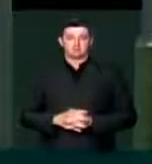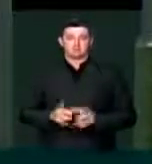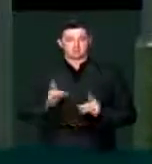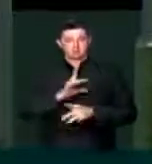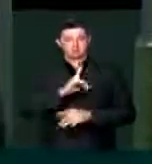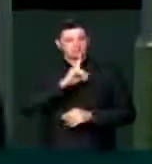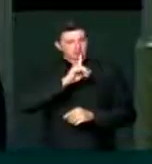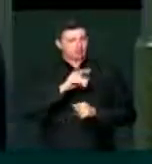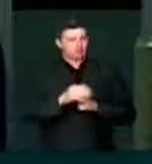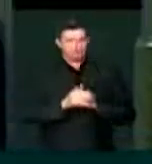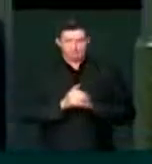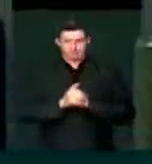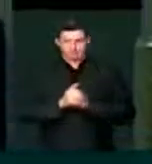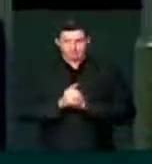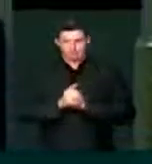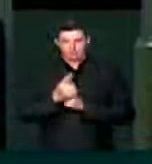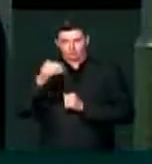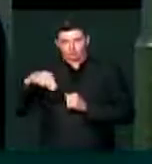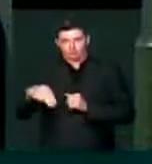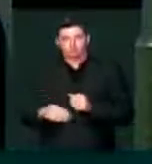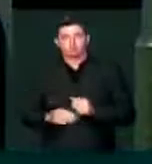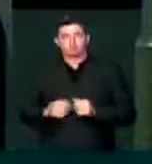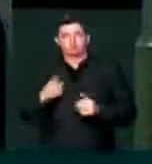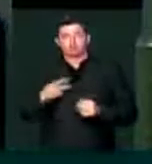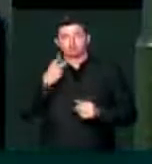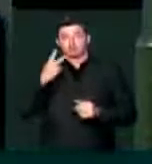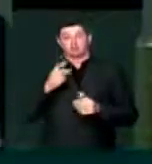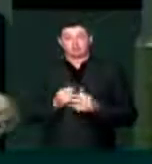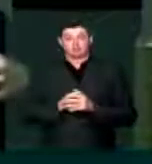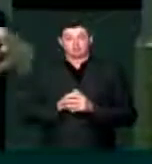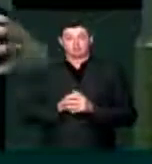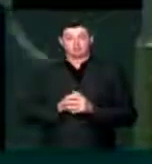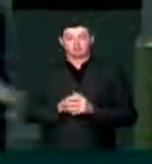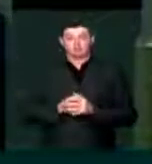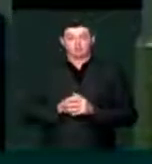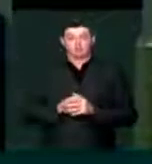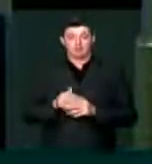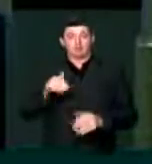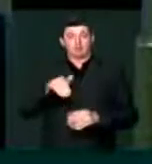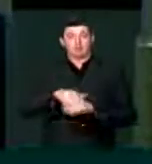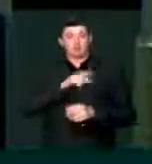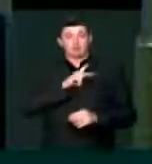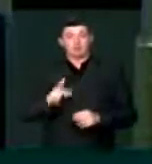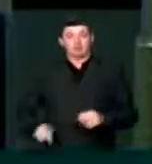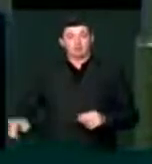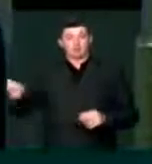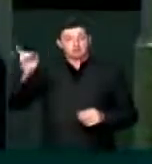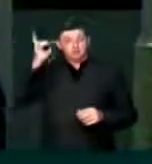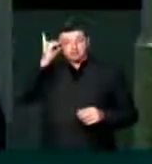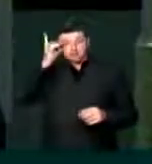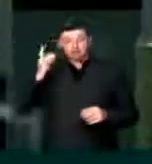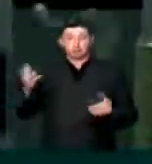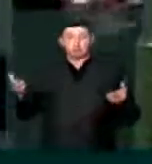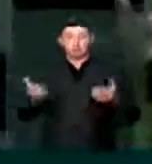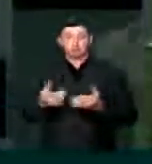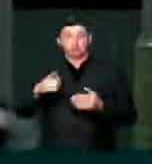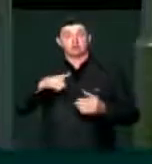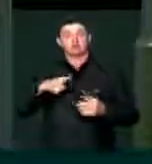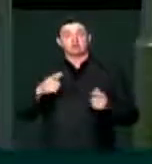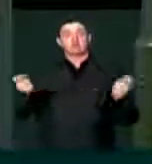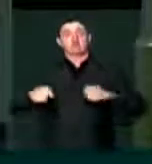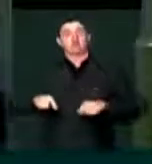Apenas para concluir, senhor presidente, nós queremos dizer que a candidatura da presidenta Dilma tem hoje